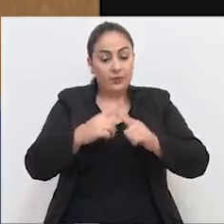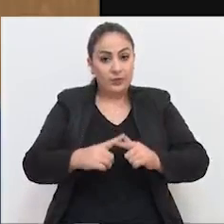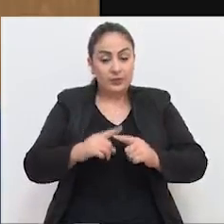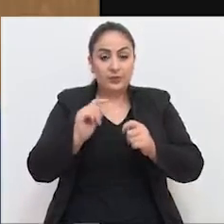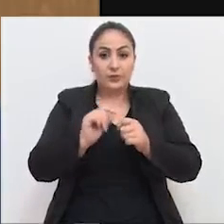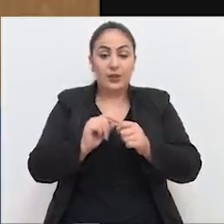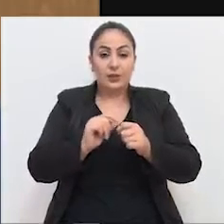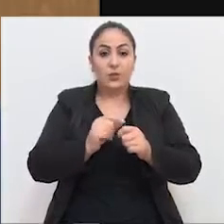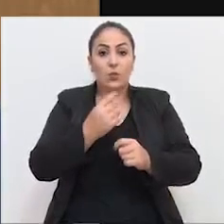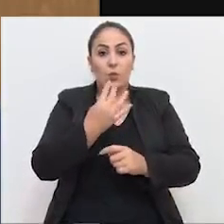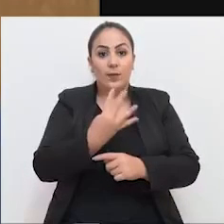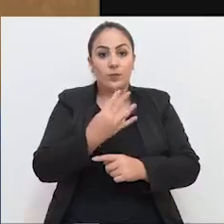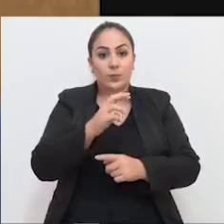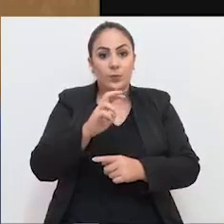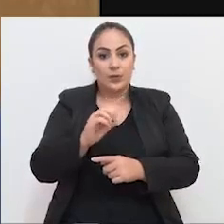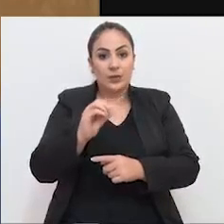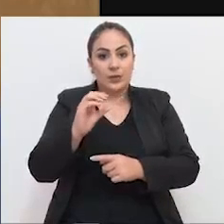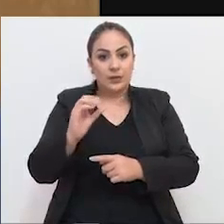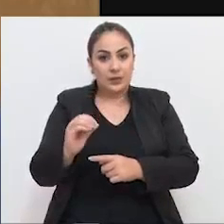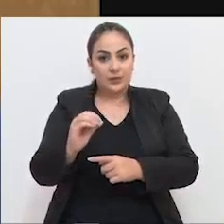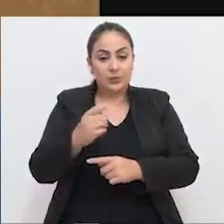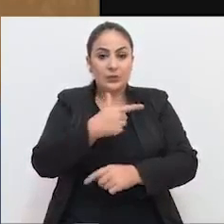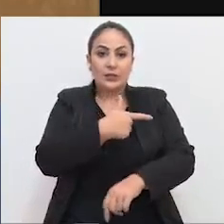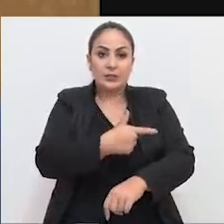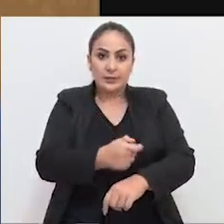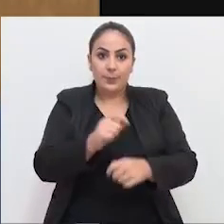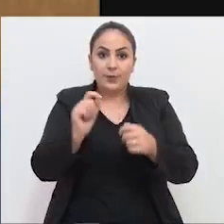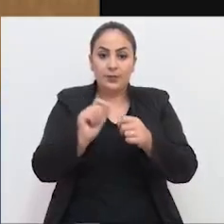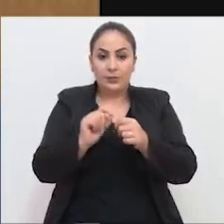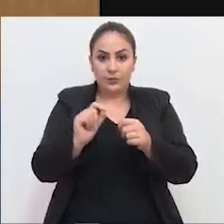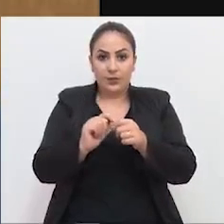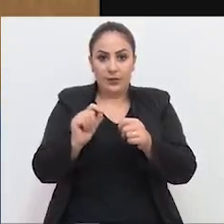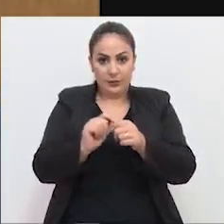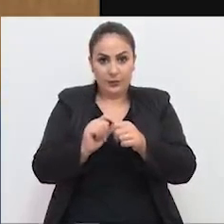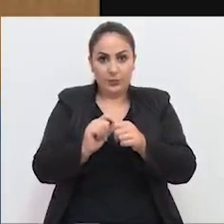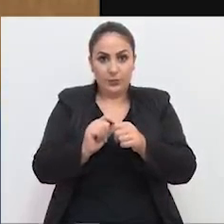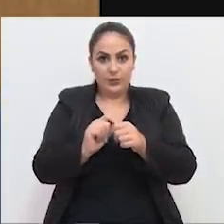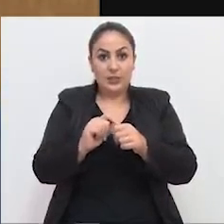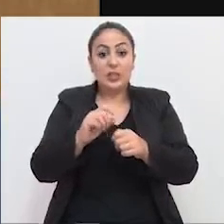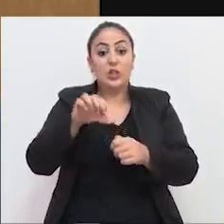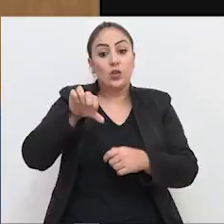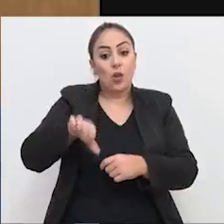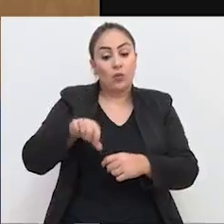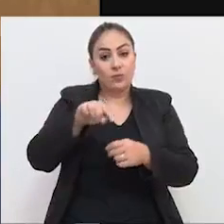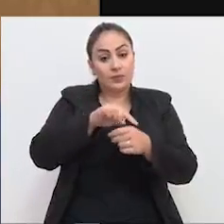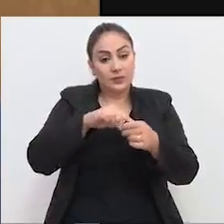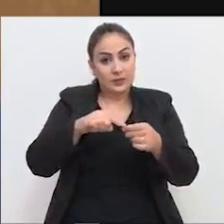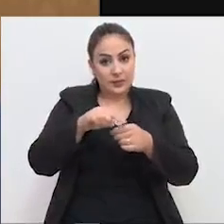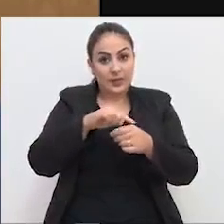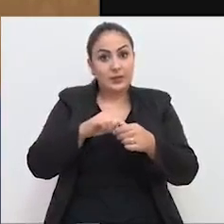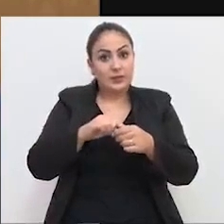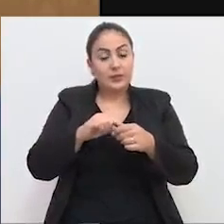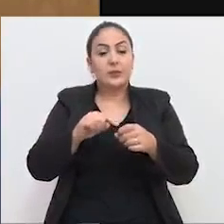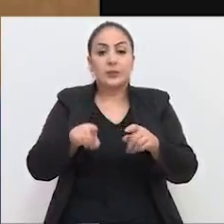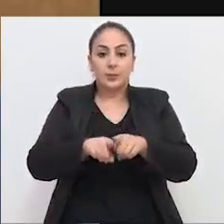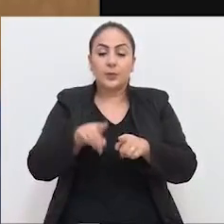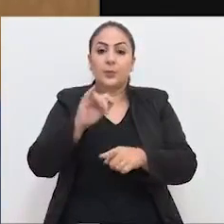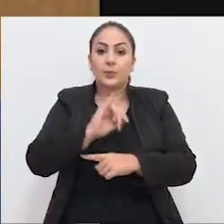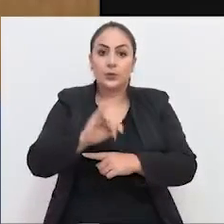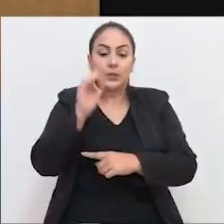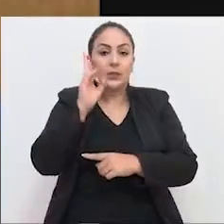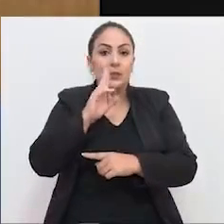foram 4.500 testes aplicados nesta terceira rodada em 9 cidades. Vale lembrar